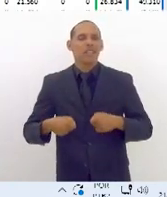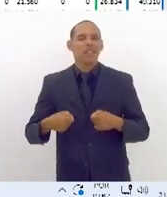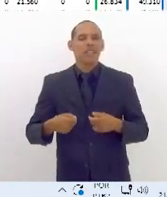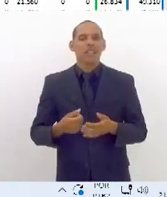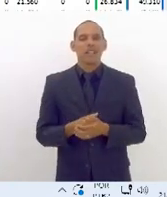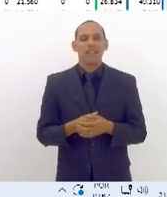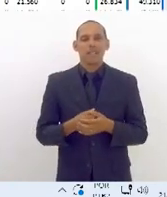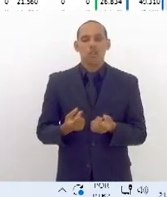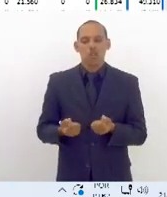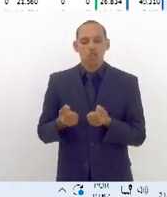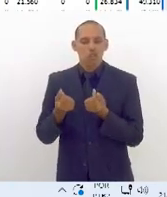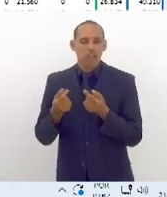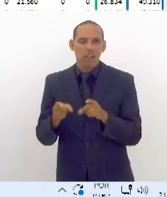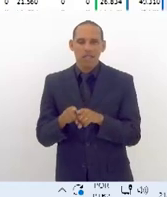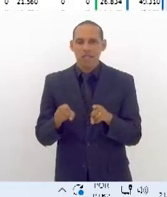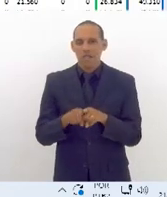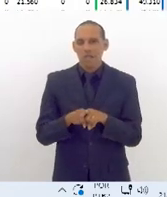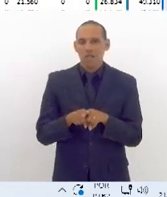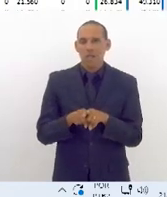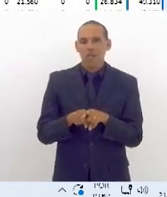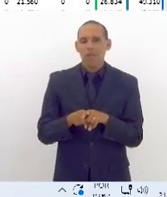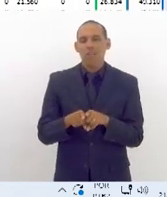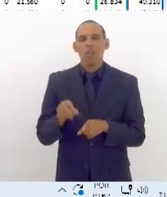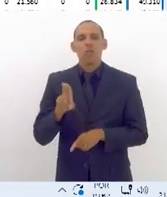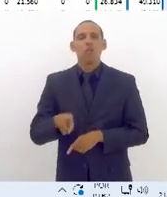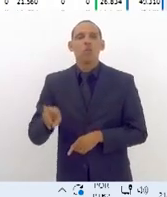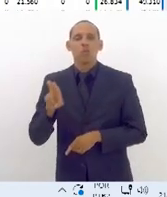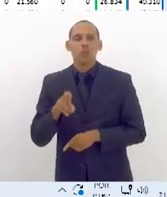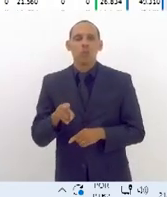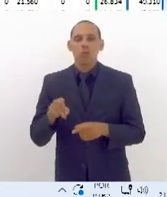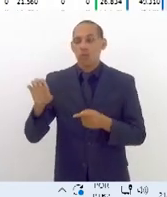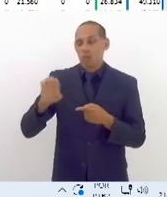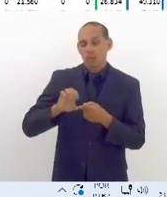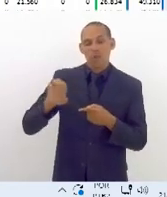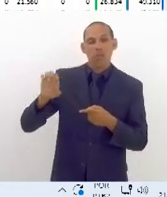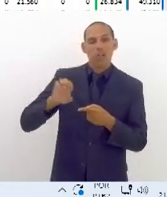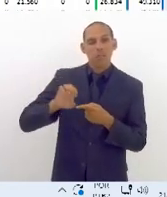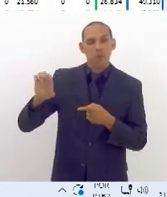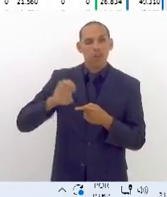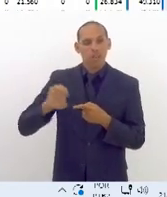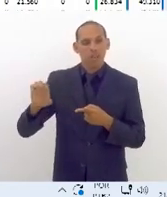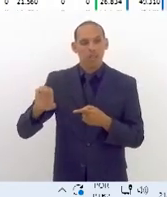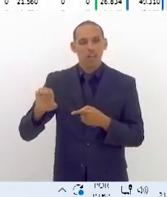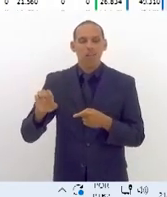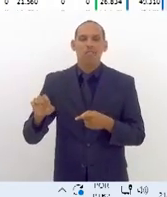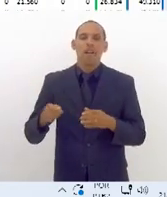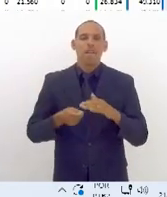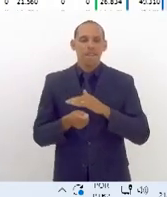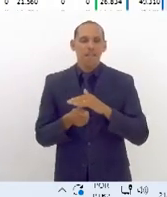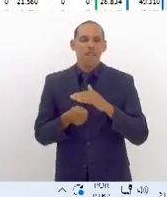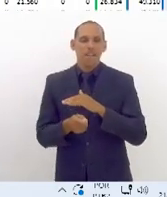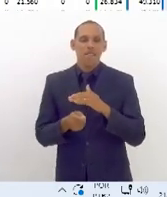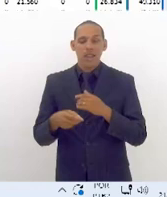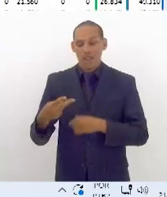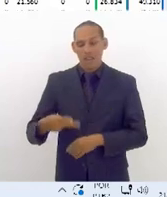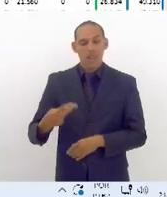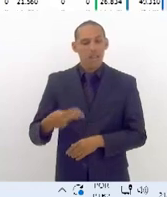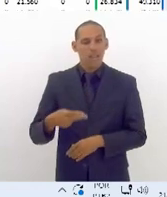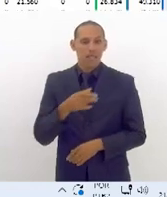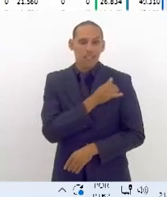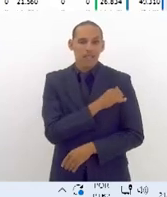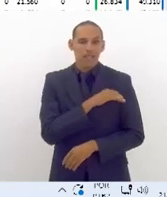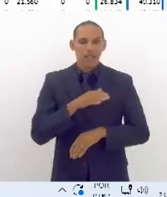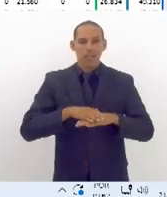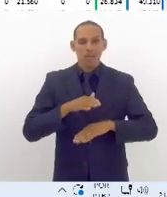consumo exportações e investimento de produtos que são produzidos no estado do Rio de Janeiro com todas as informações